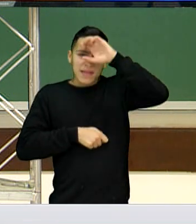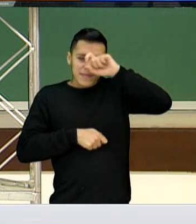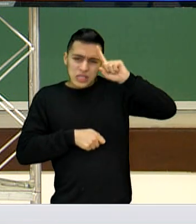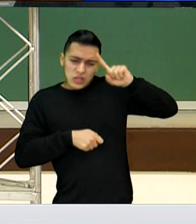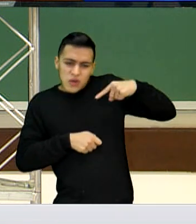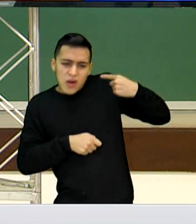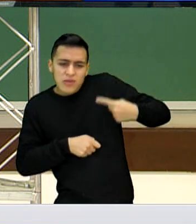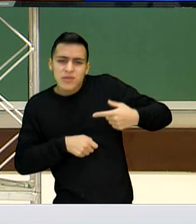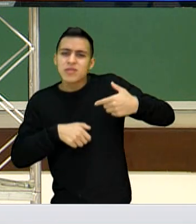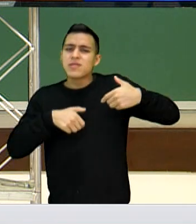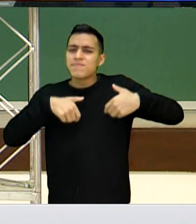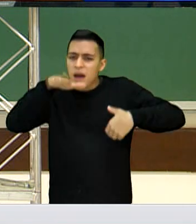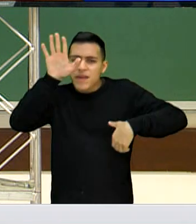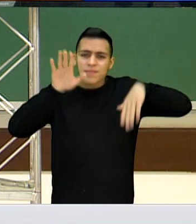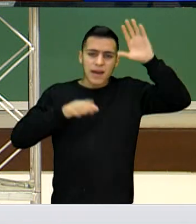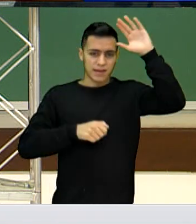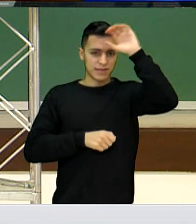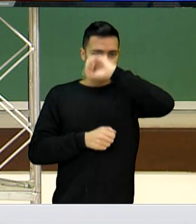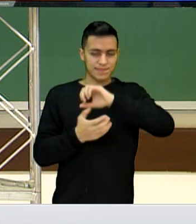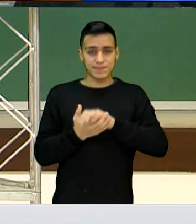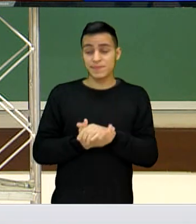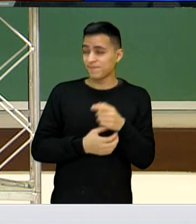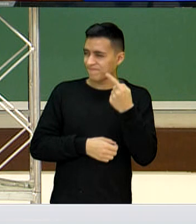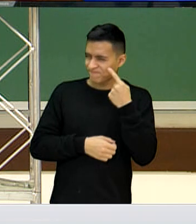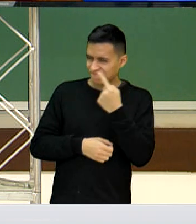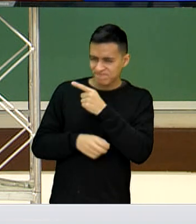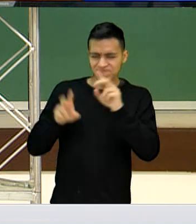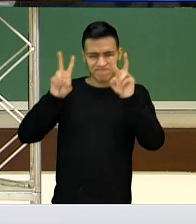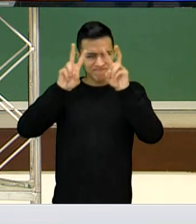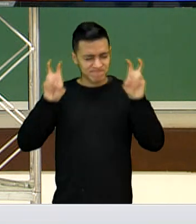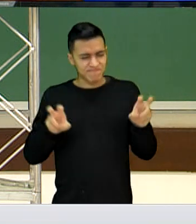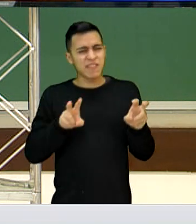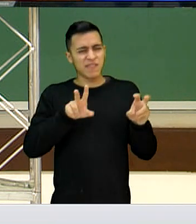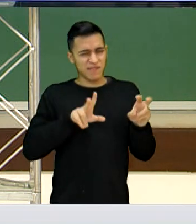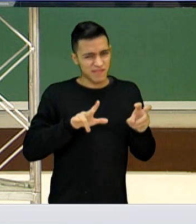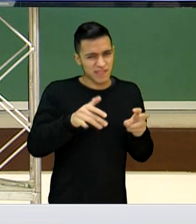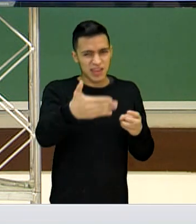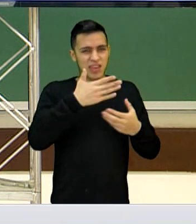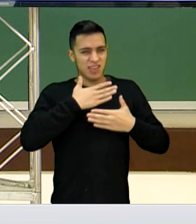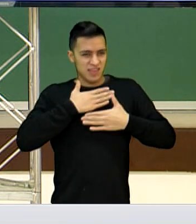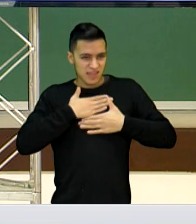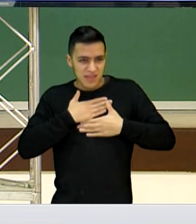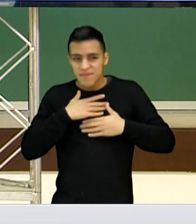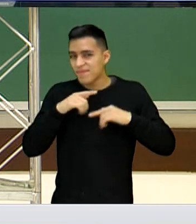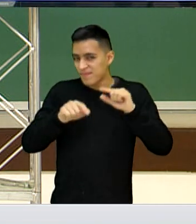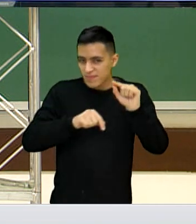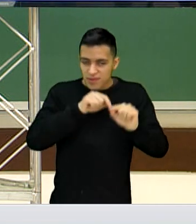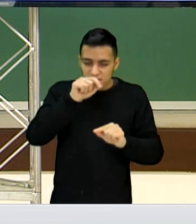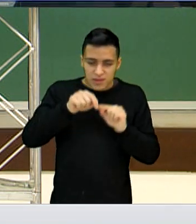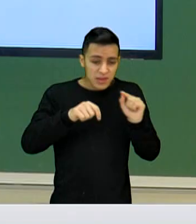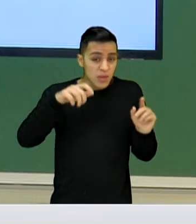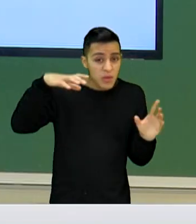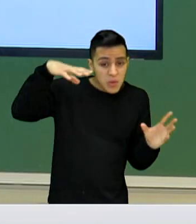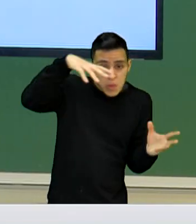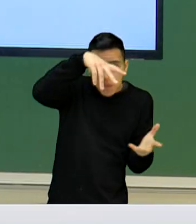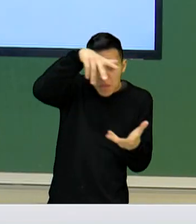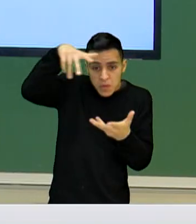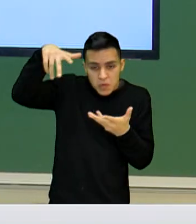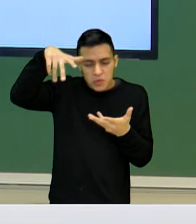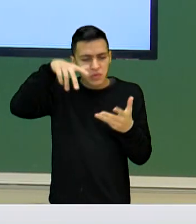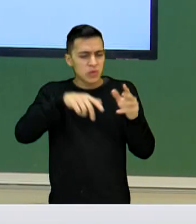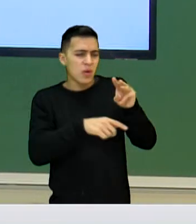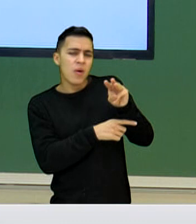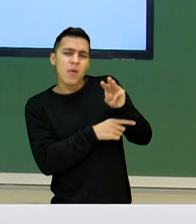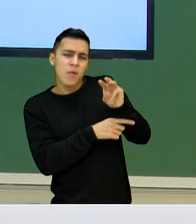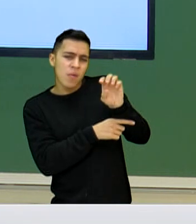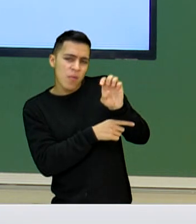isso? E hoje eu trouxe um tema para vocês que eu acho que vocês vão gostar. Olha só, o mundo da web, nós estamos